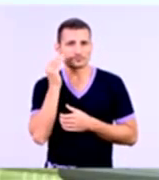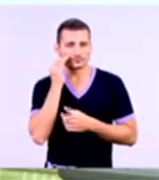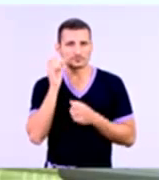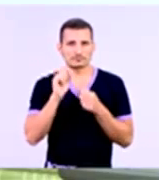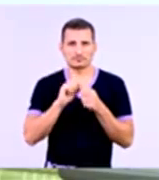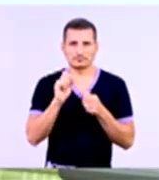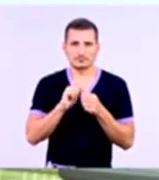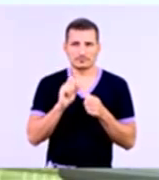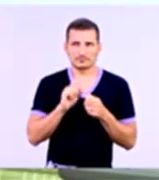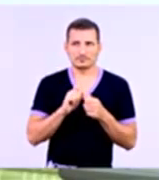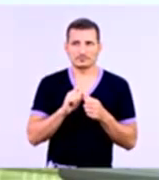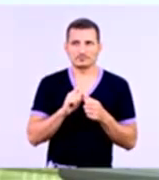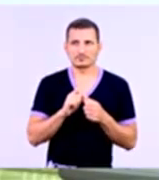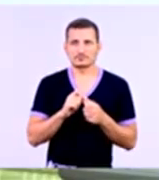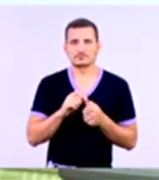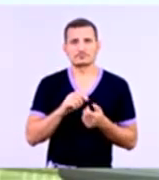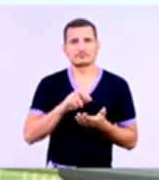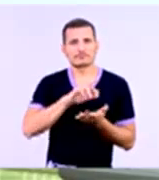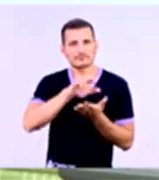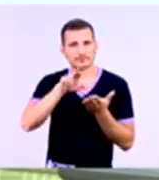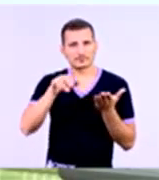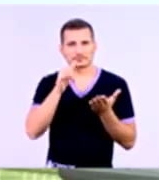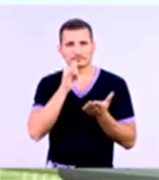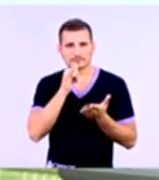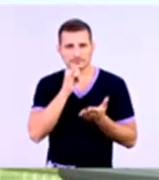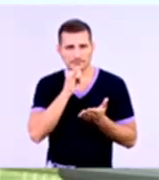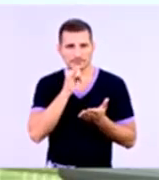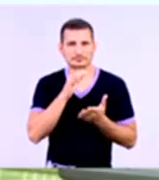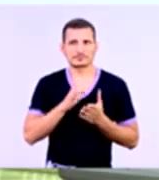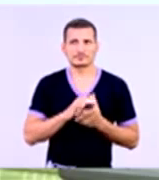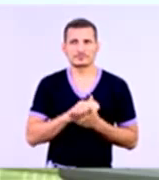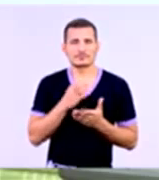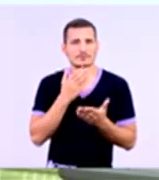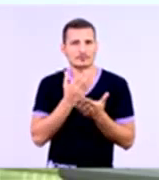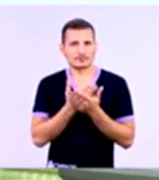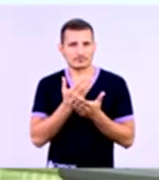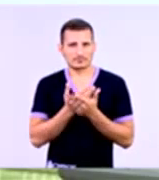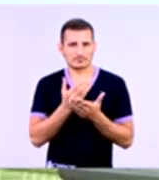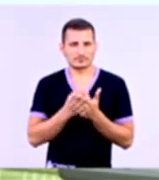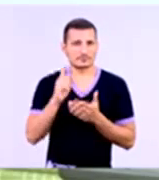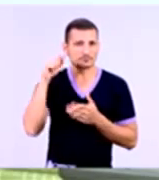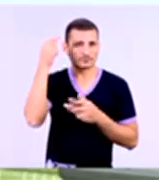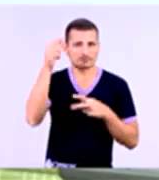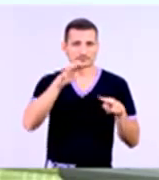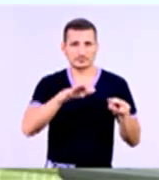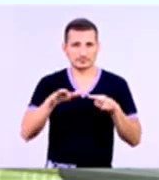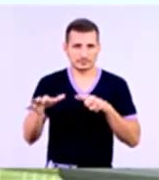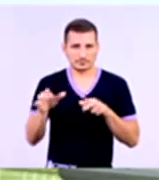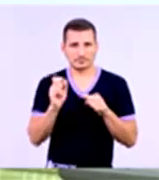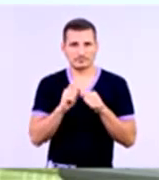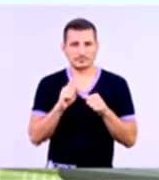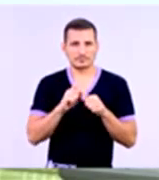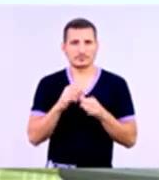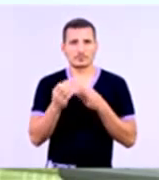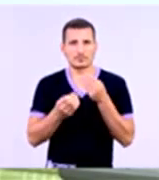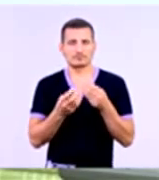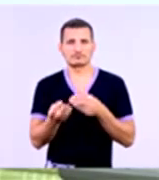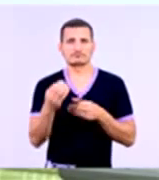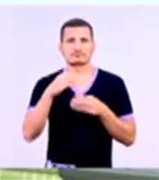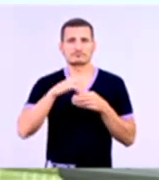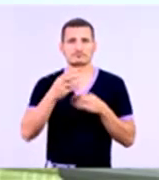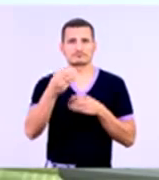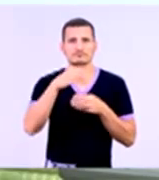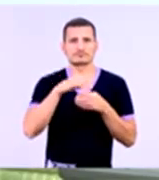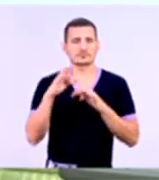façam muitos exemplos, repliquem e estudem, para que na semana que vem nós vamos fazer a integração de tudo que nós vimos até